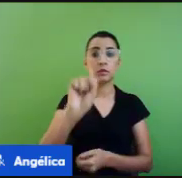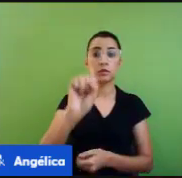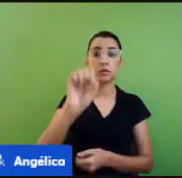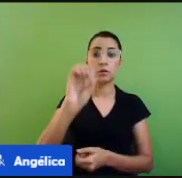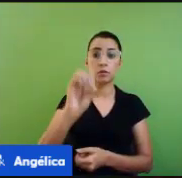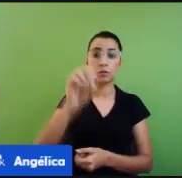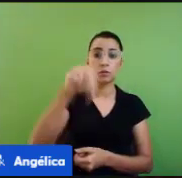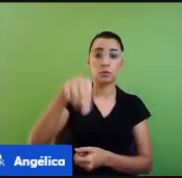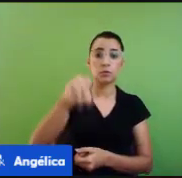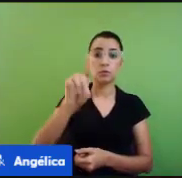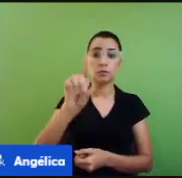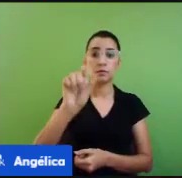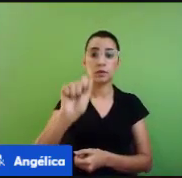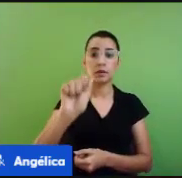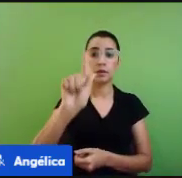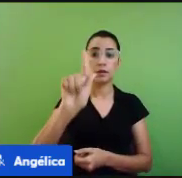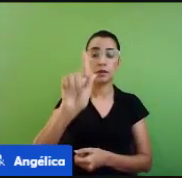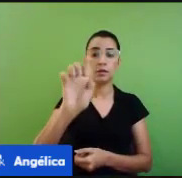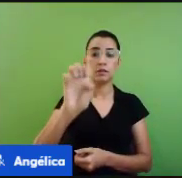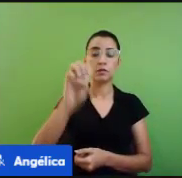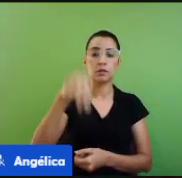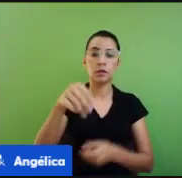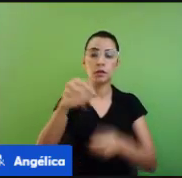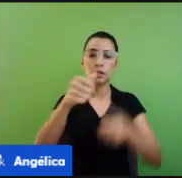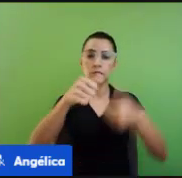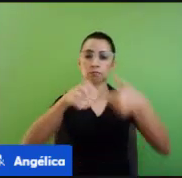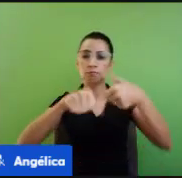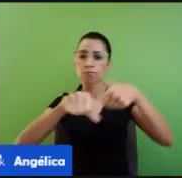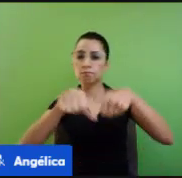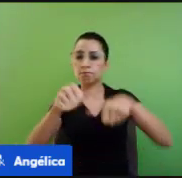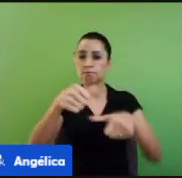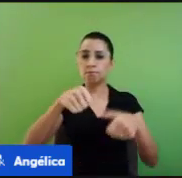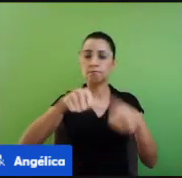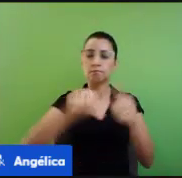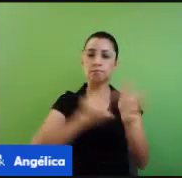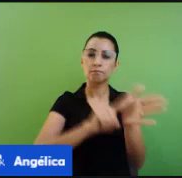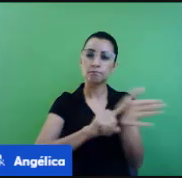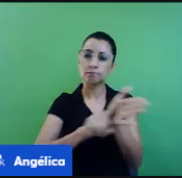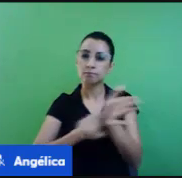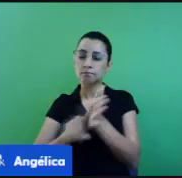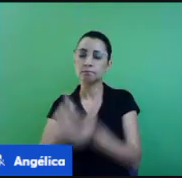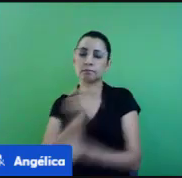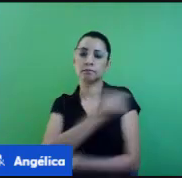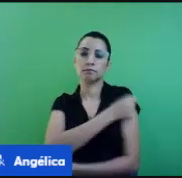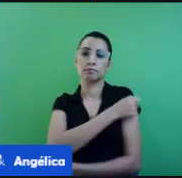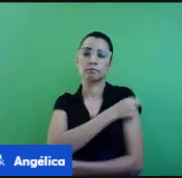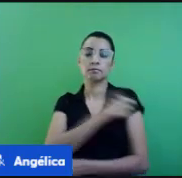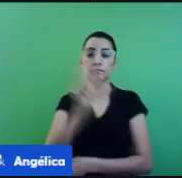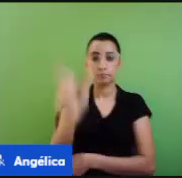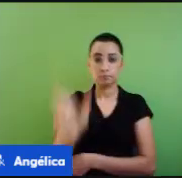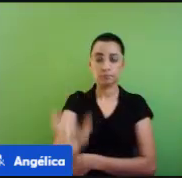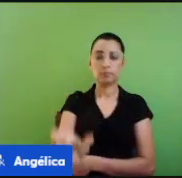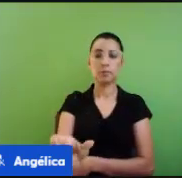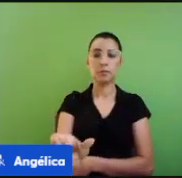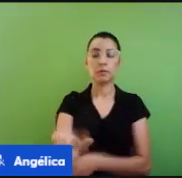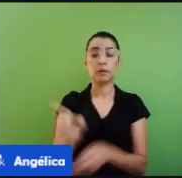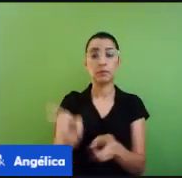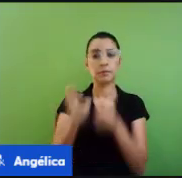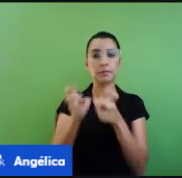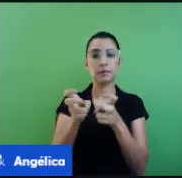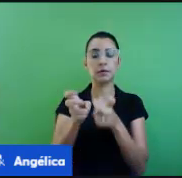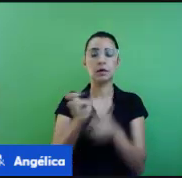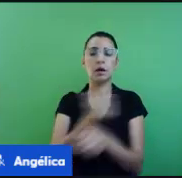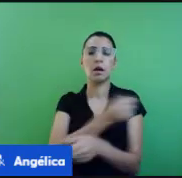fazer novamente, ou fará, porque é em cima dessa sondagem inicial que ele vai perceber o que realmente os alunos